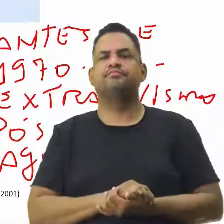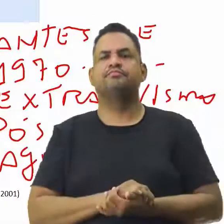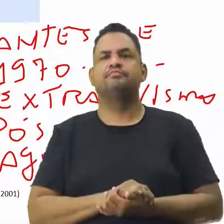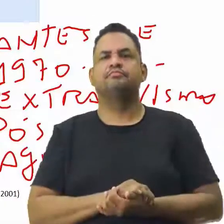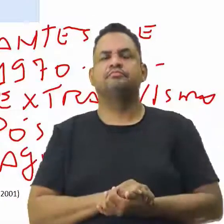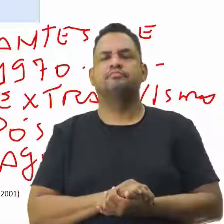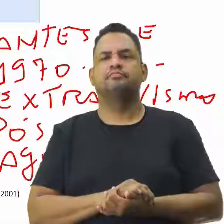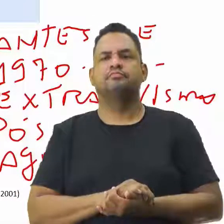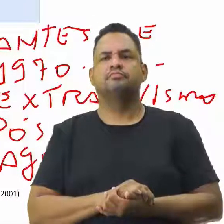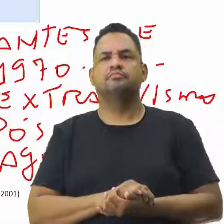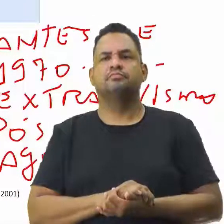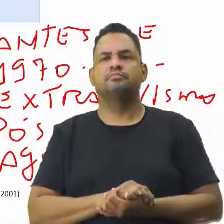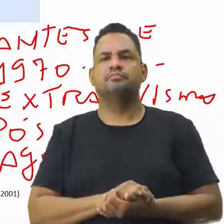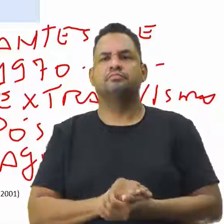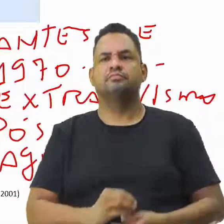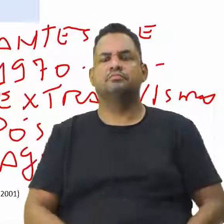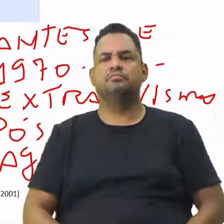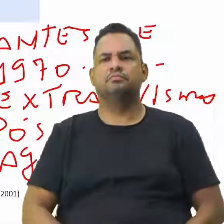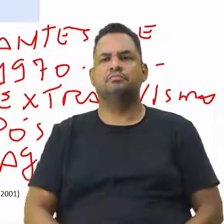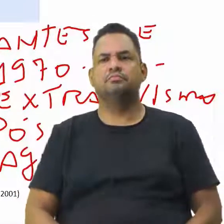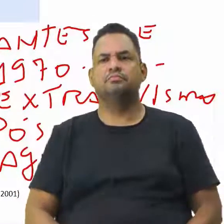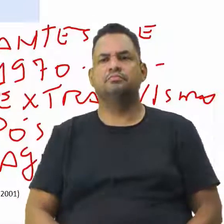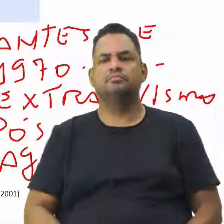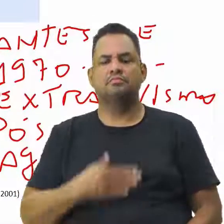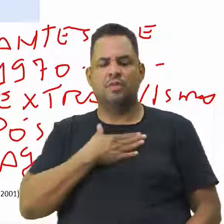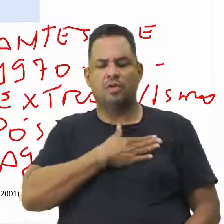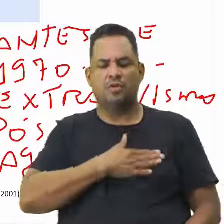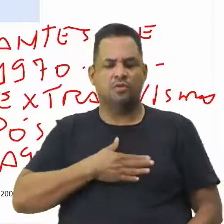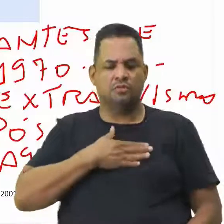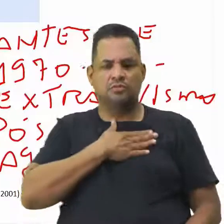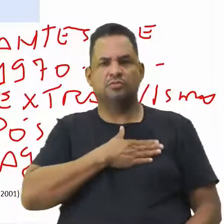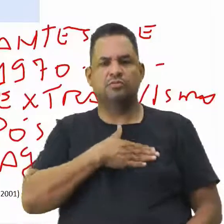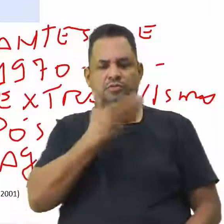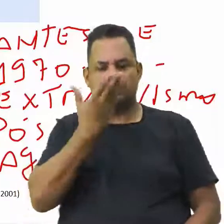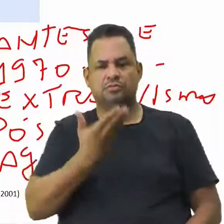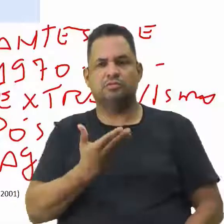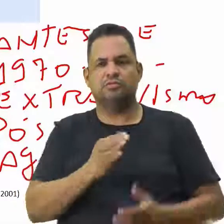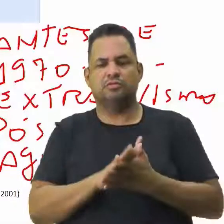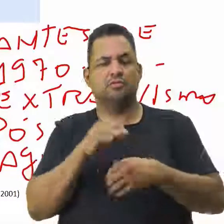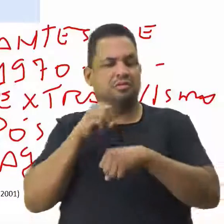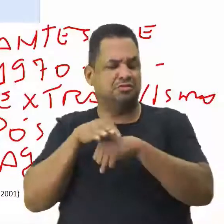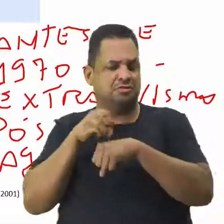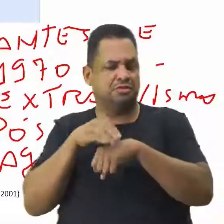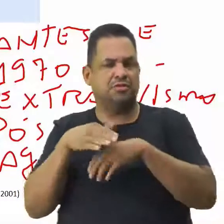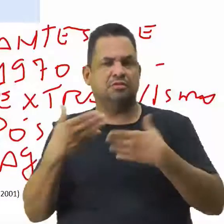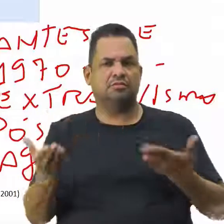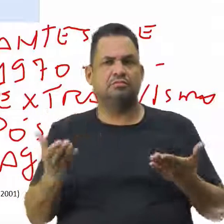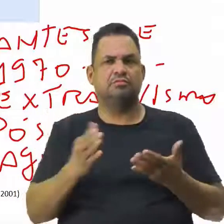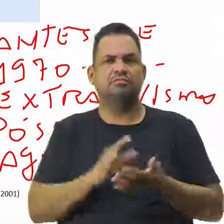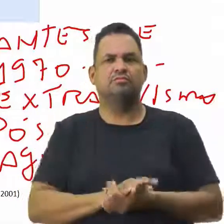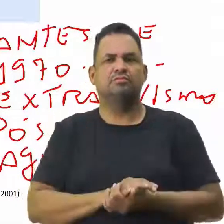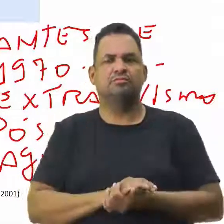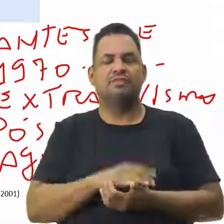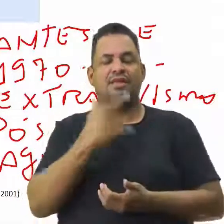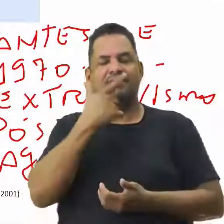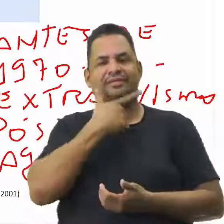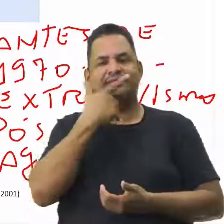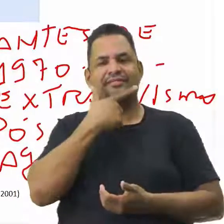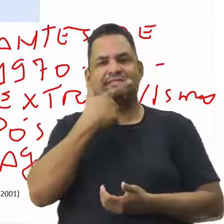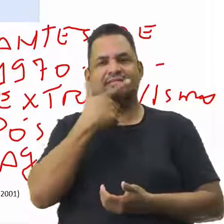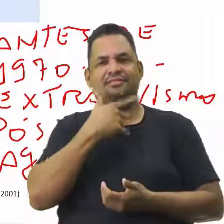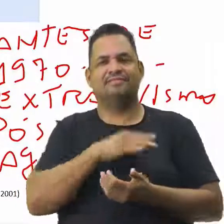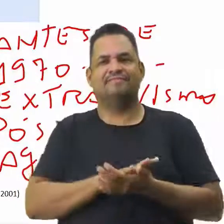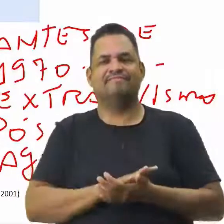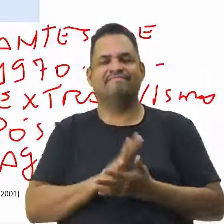Economia agrícola. Gostou do macete? Se gostou, diga sim. Abre aquele sorriso. Tá